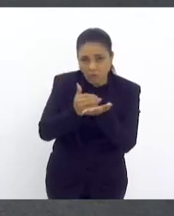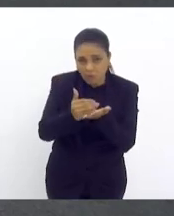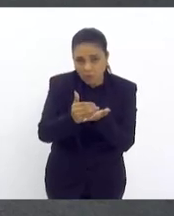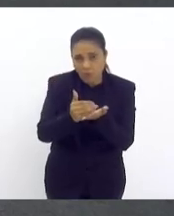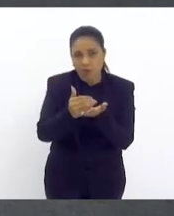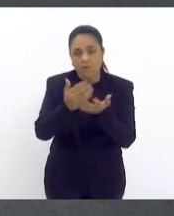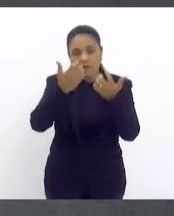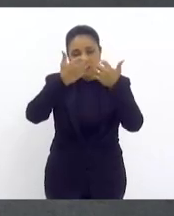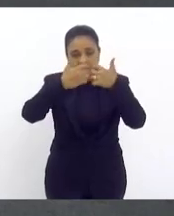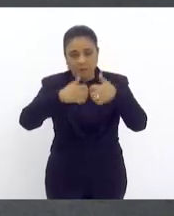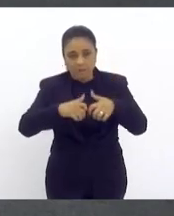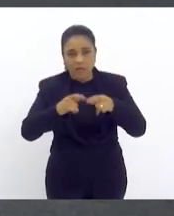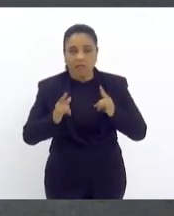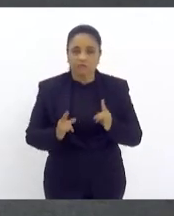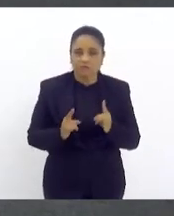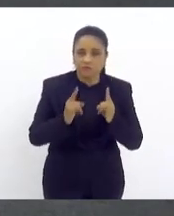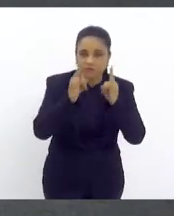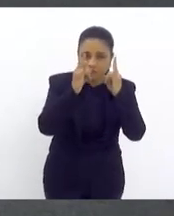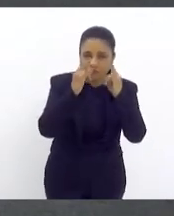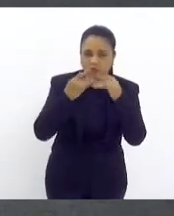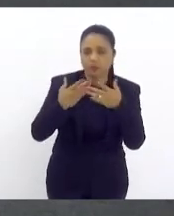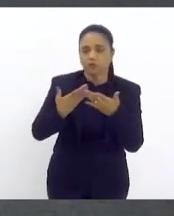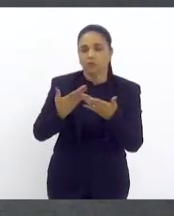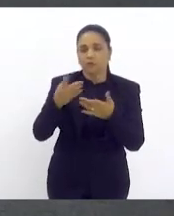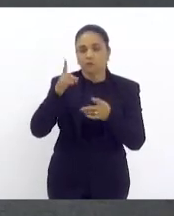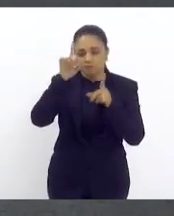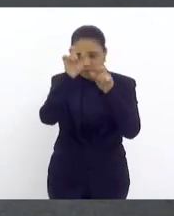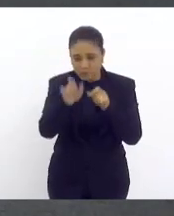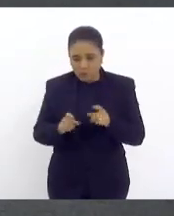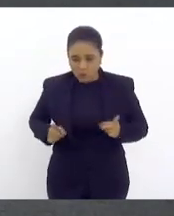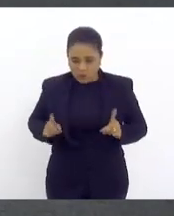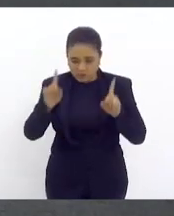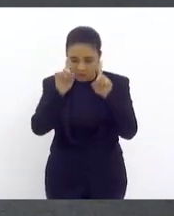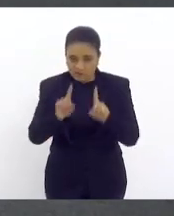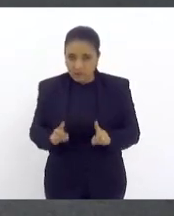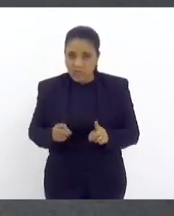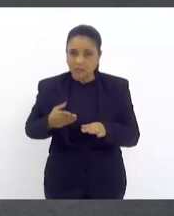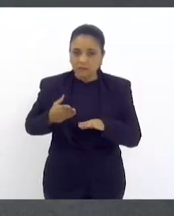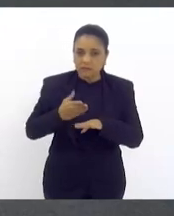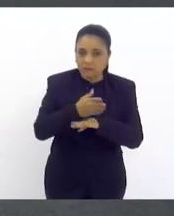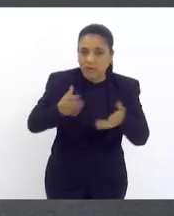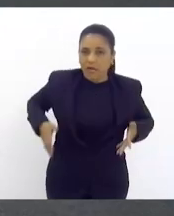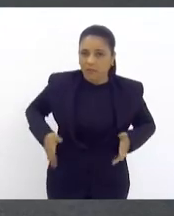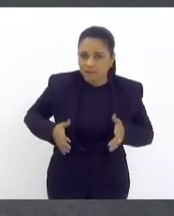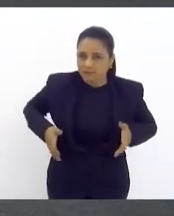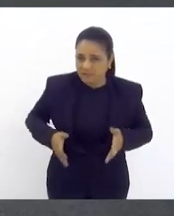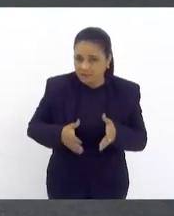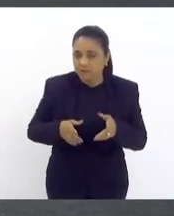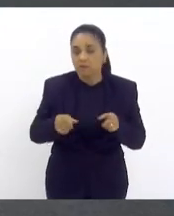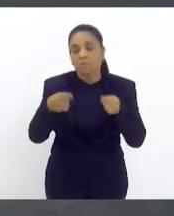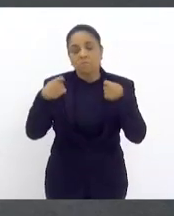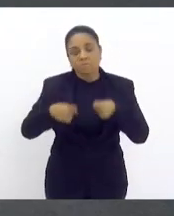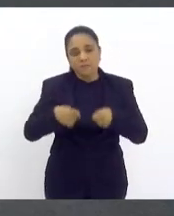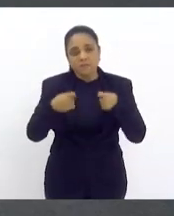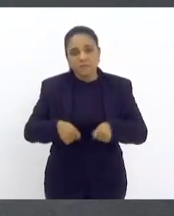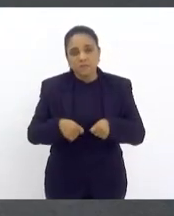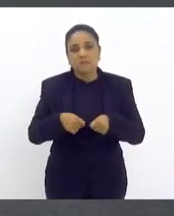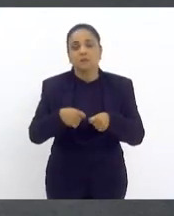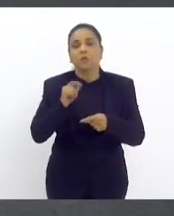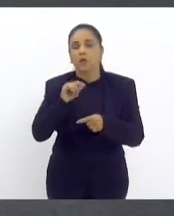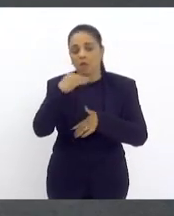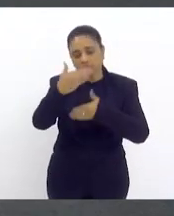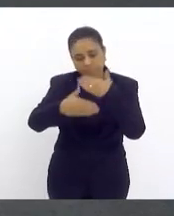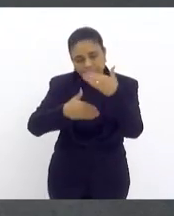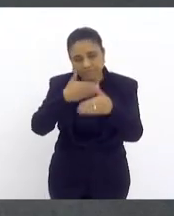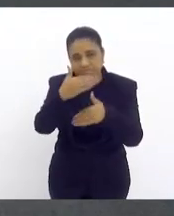de edifício para as pessoas com deficiência poder entrar para os cadeirantes etc a gente precisa avançar e